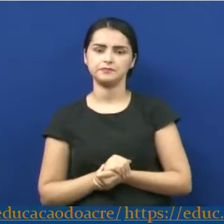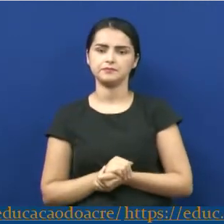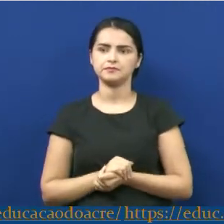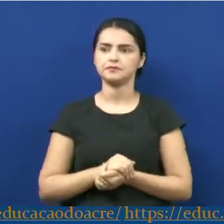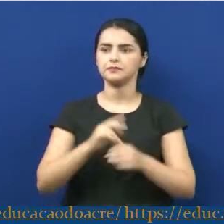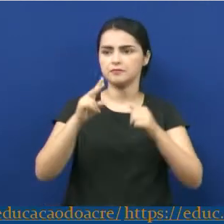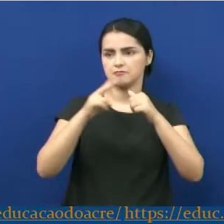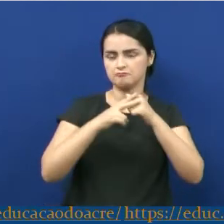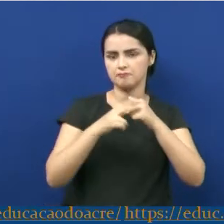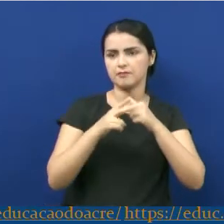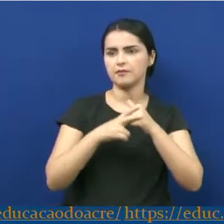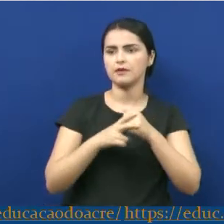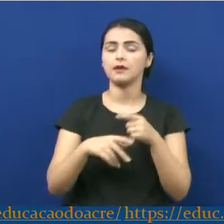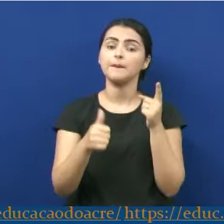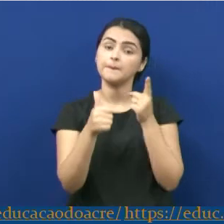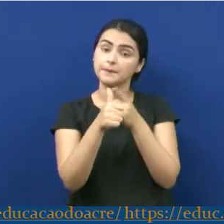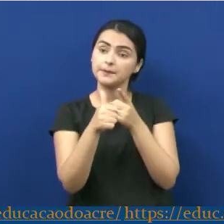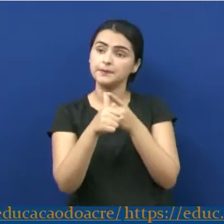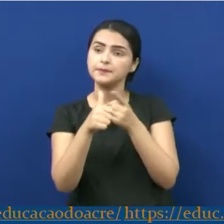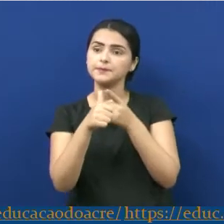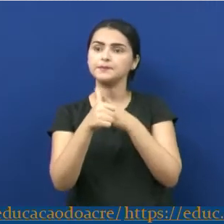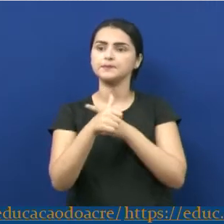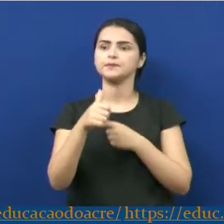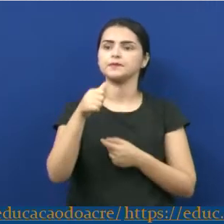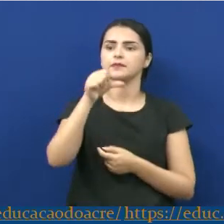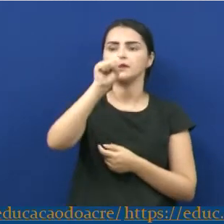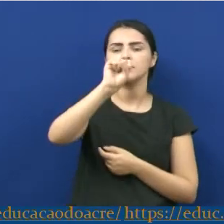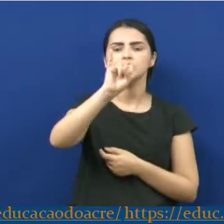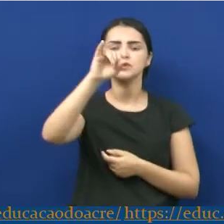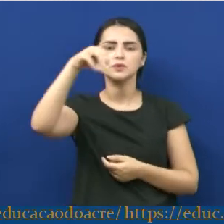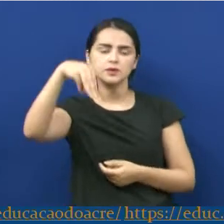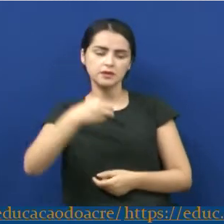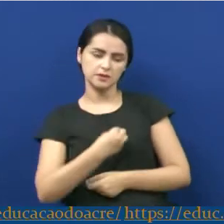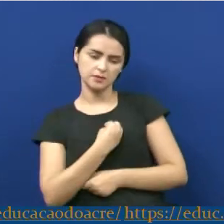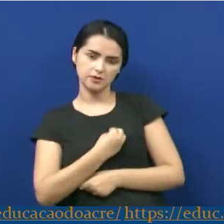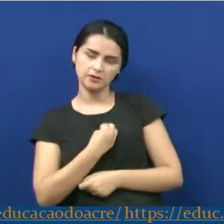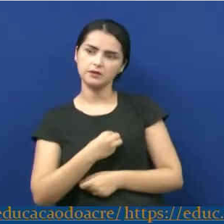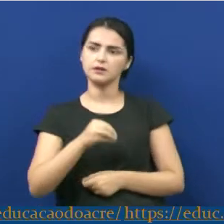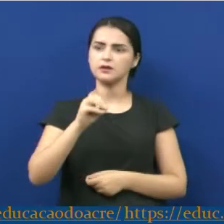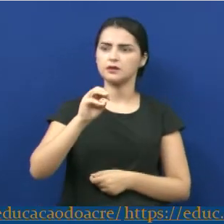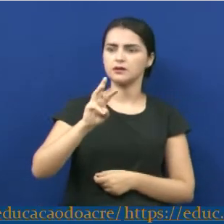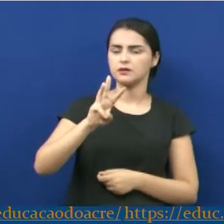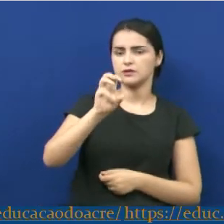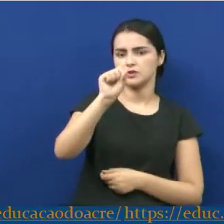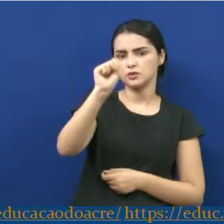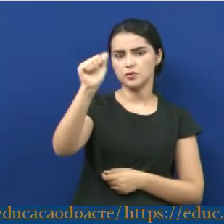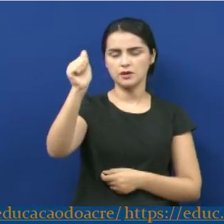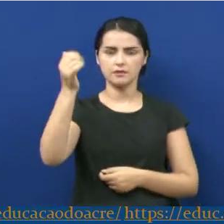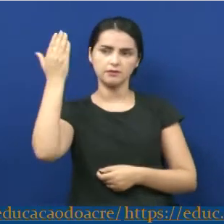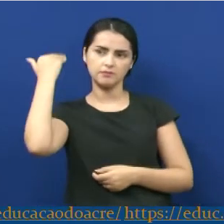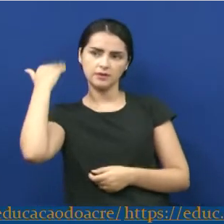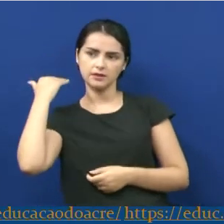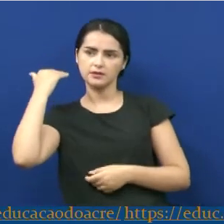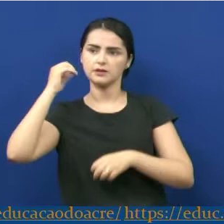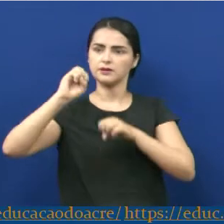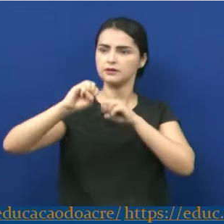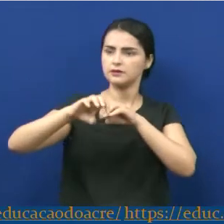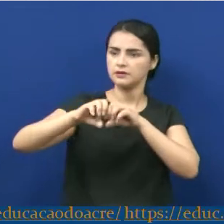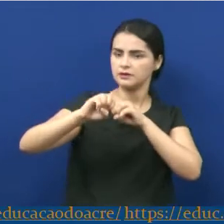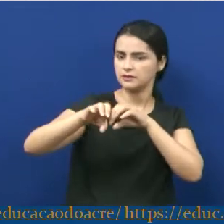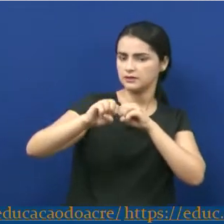swim, no presente, swam, no passado. Teach, o verbo ensinar, no